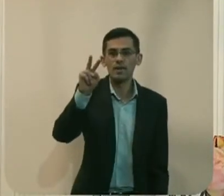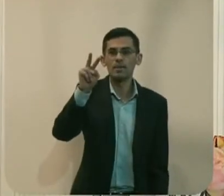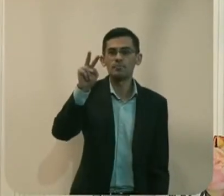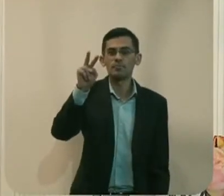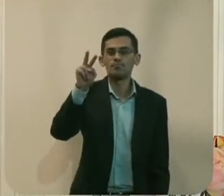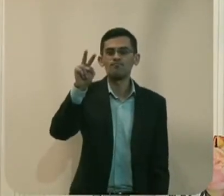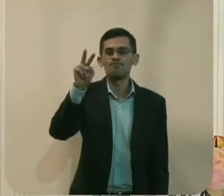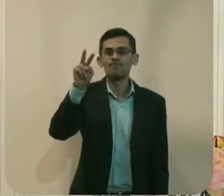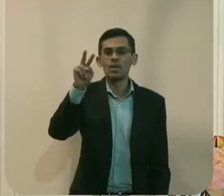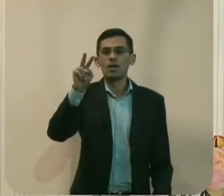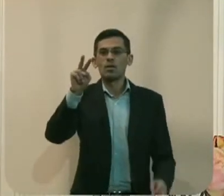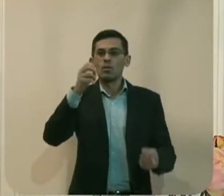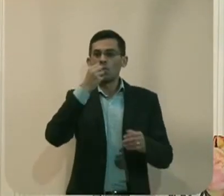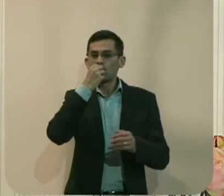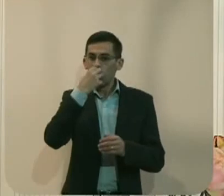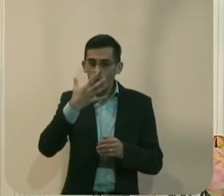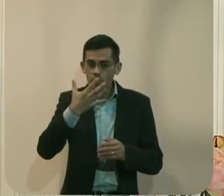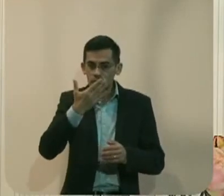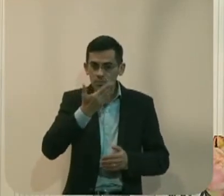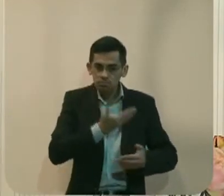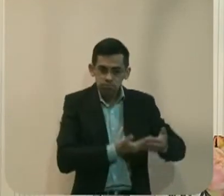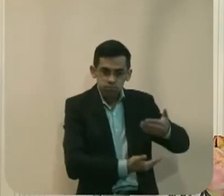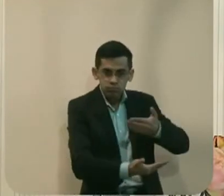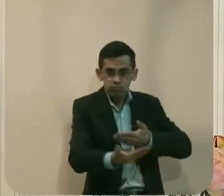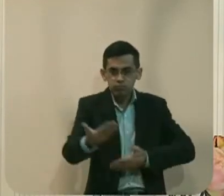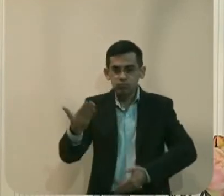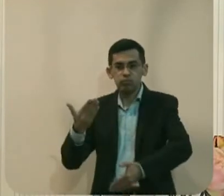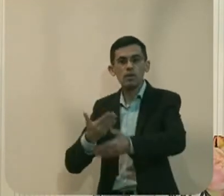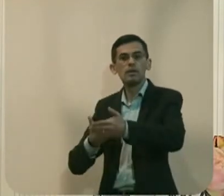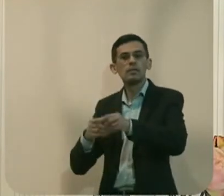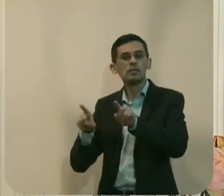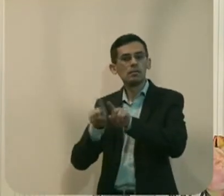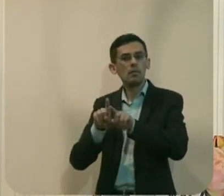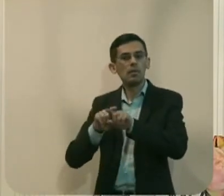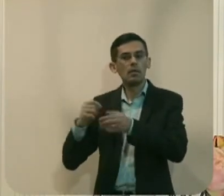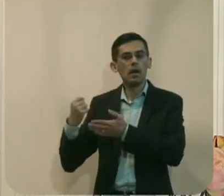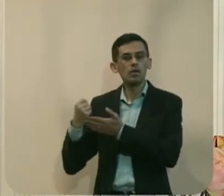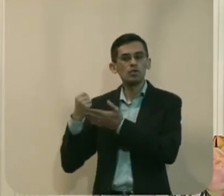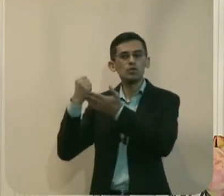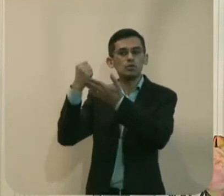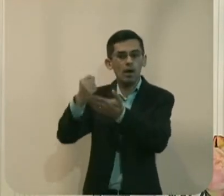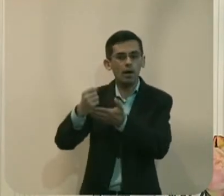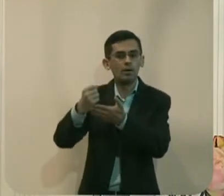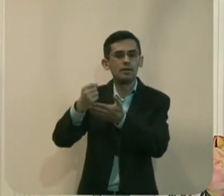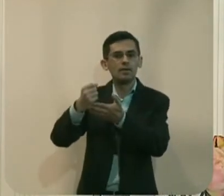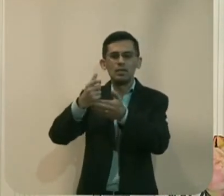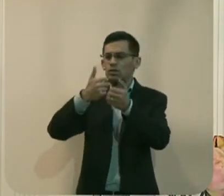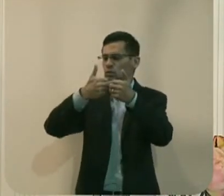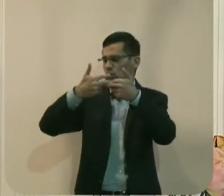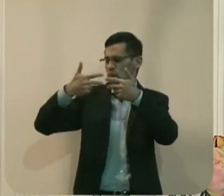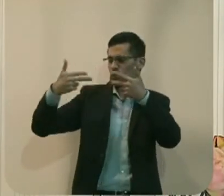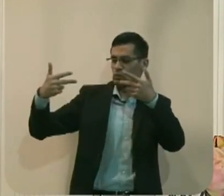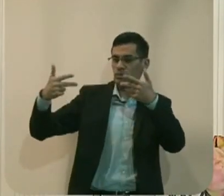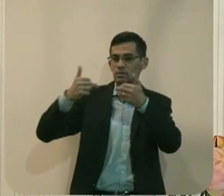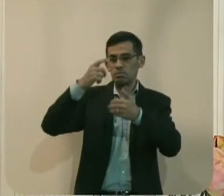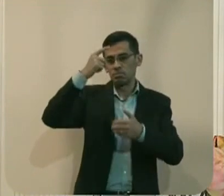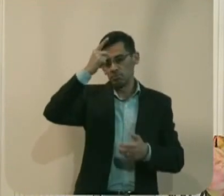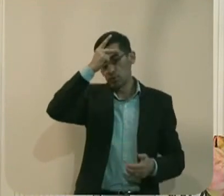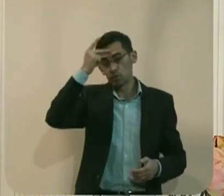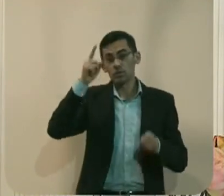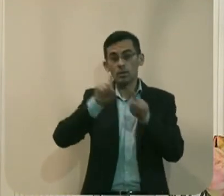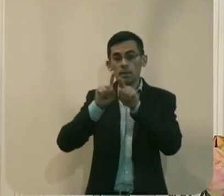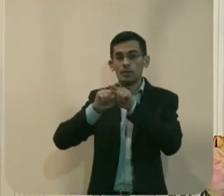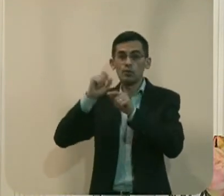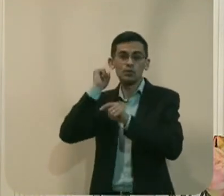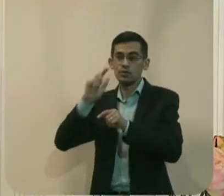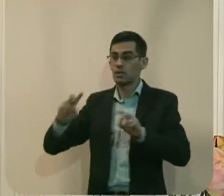uma maneira cooperativa para facilitar os processos da nossa vitória. Se a